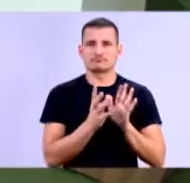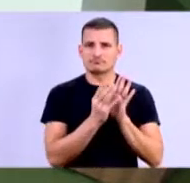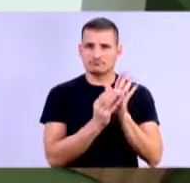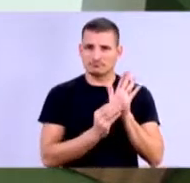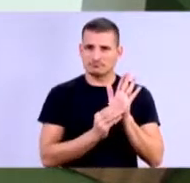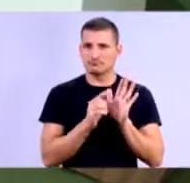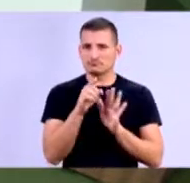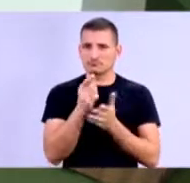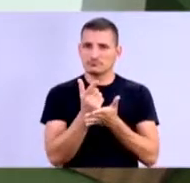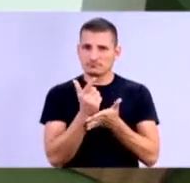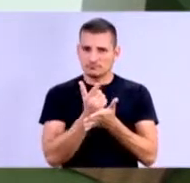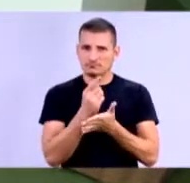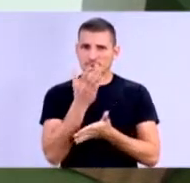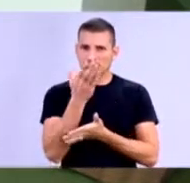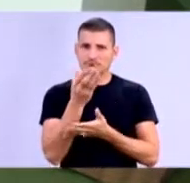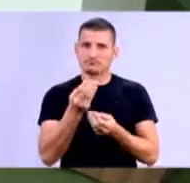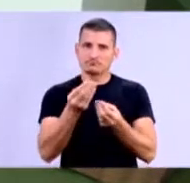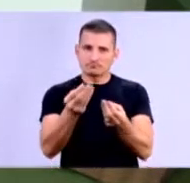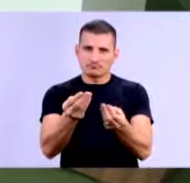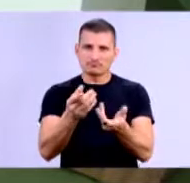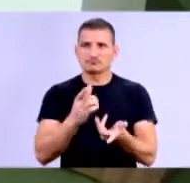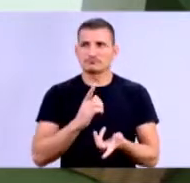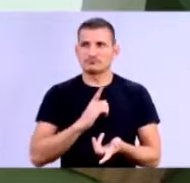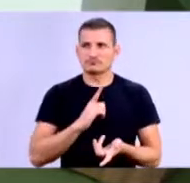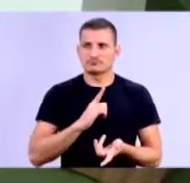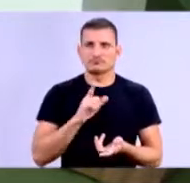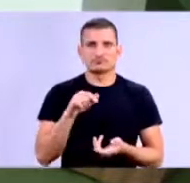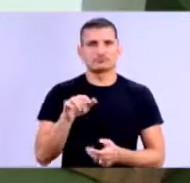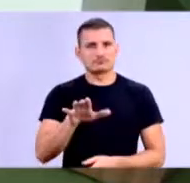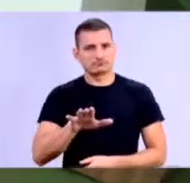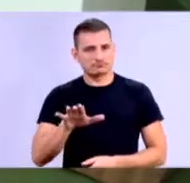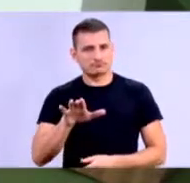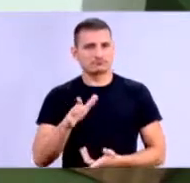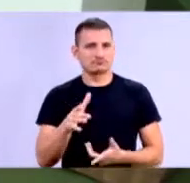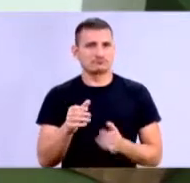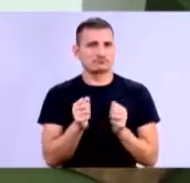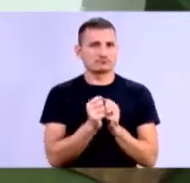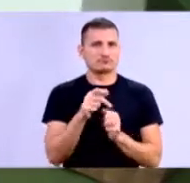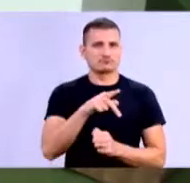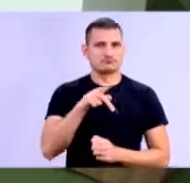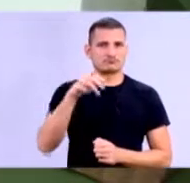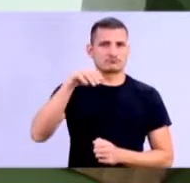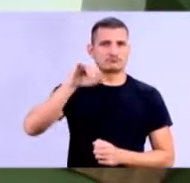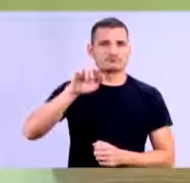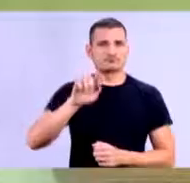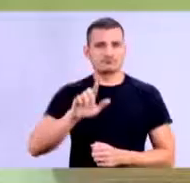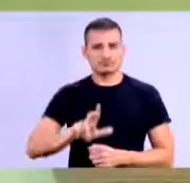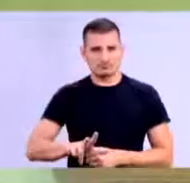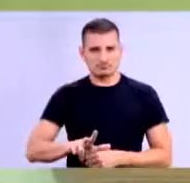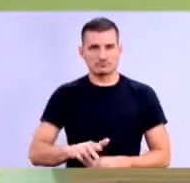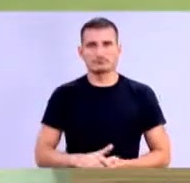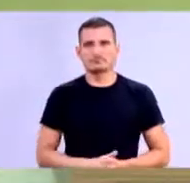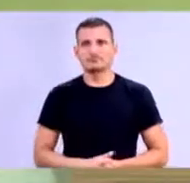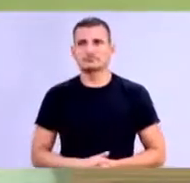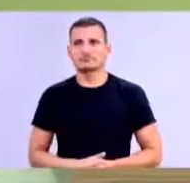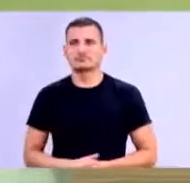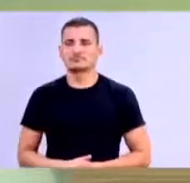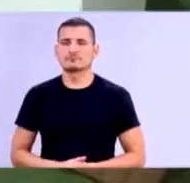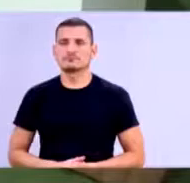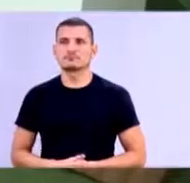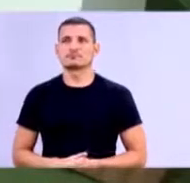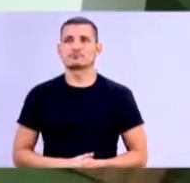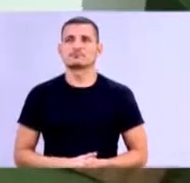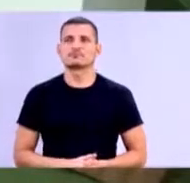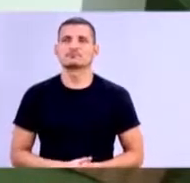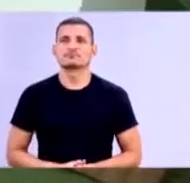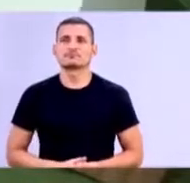vocês receberam aí, ou estão recebendo, que é o de ambientação, juntamente com o professor Miguel Fabrício Zamberlan. Isso mesmo,